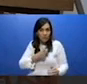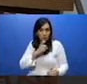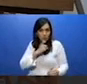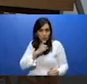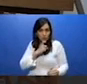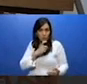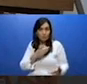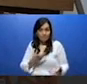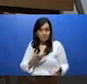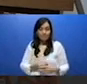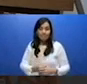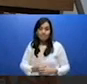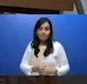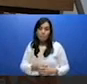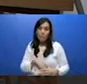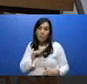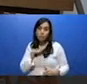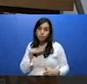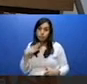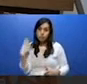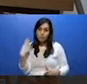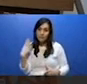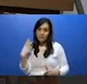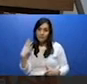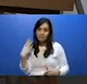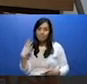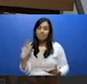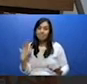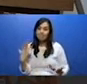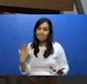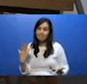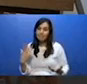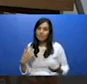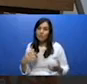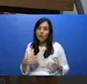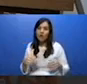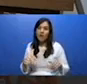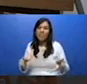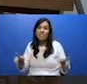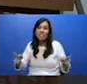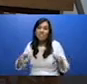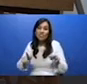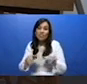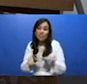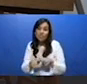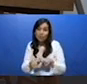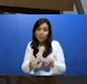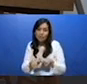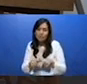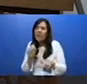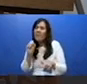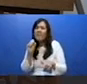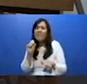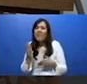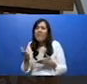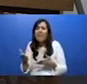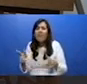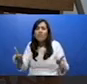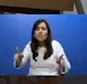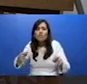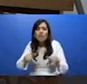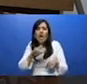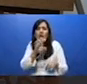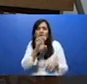muito frio, eles morreram, eles foram extintos. O que é extintos, professora,